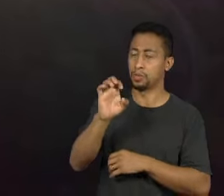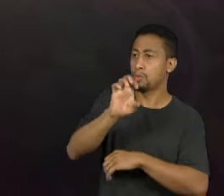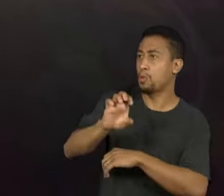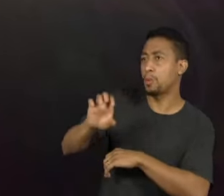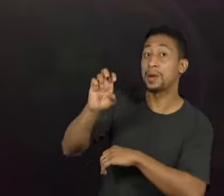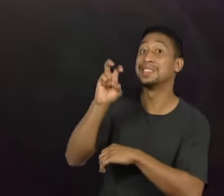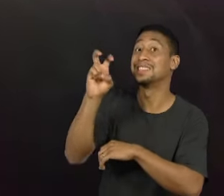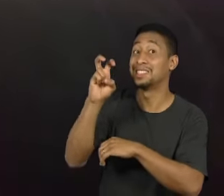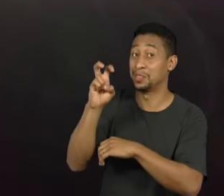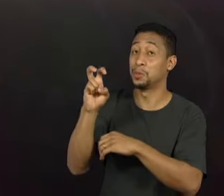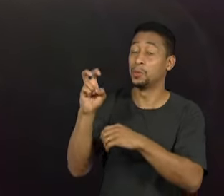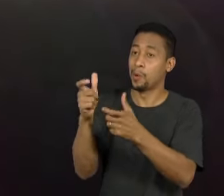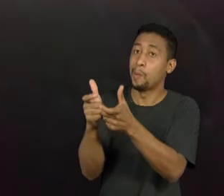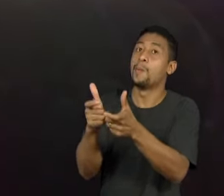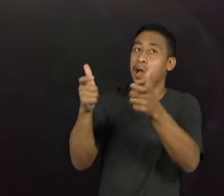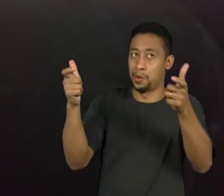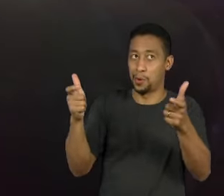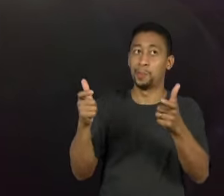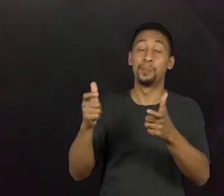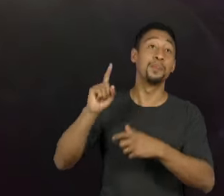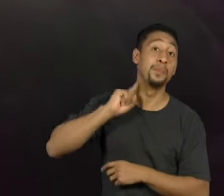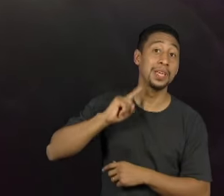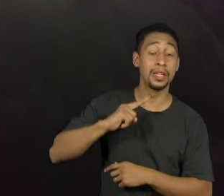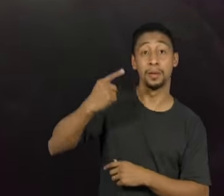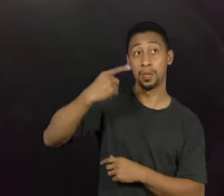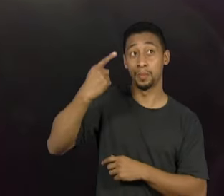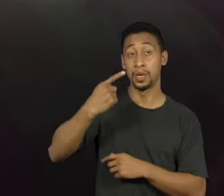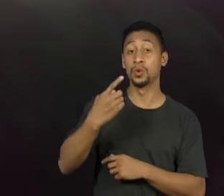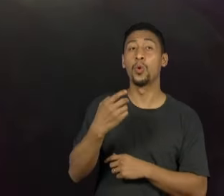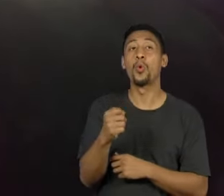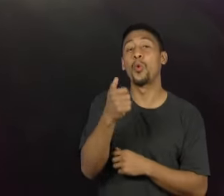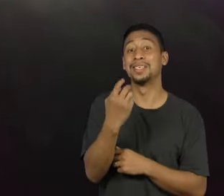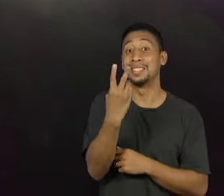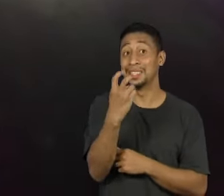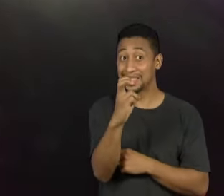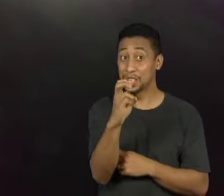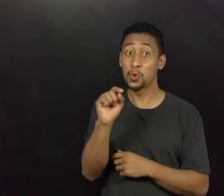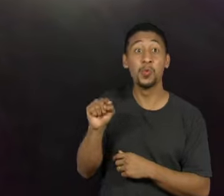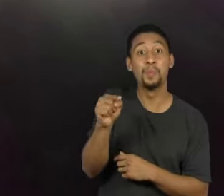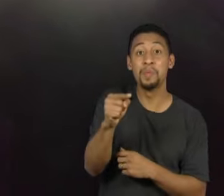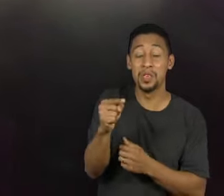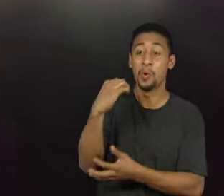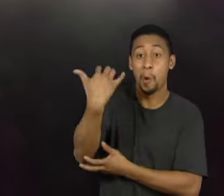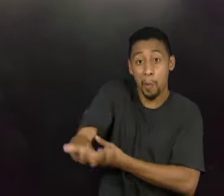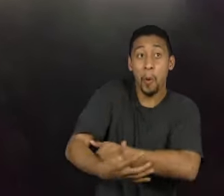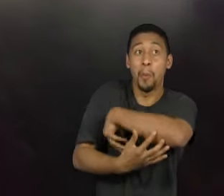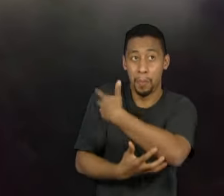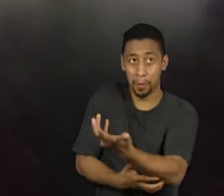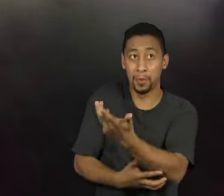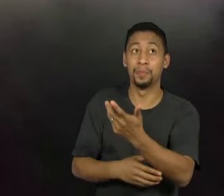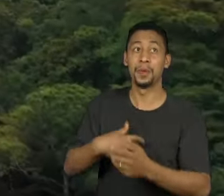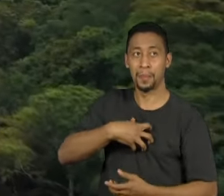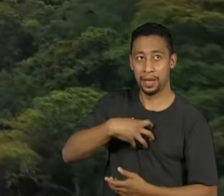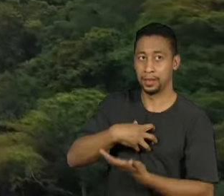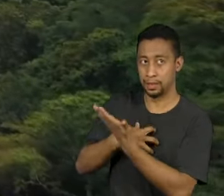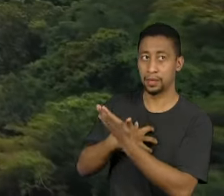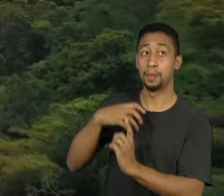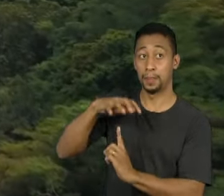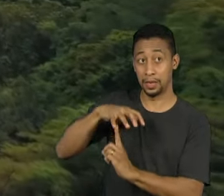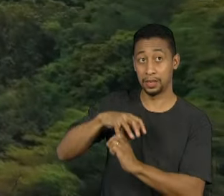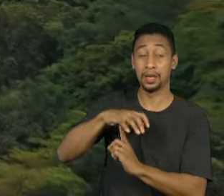5 estados. Minas Gerais é o primeiro, com quase 5 mil hectares derrubados, seguido de Bahia,